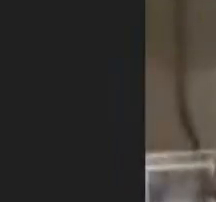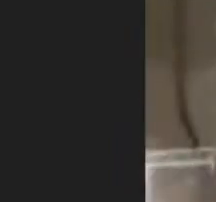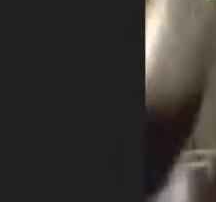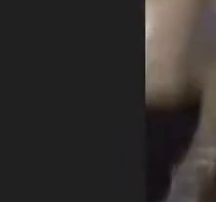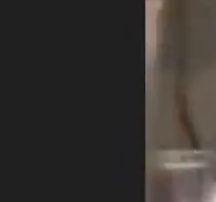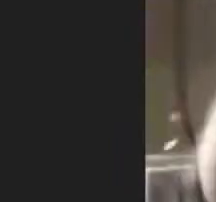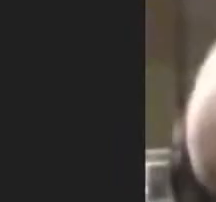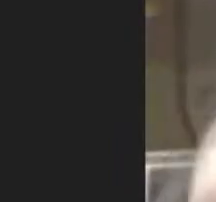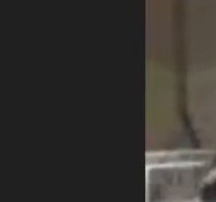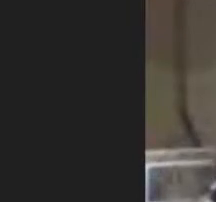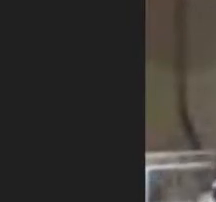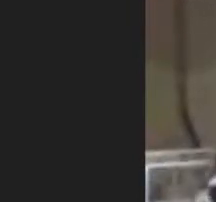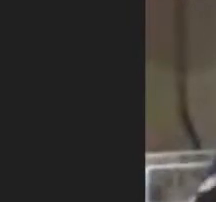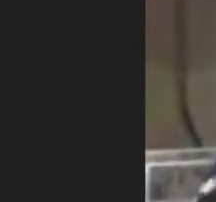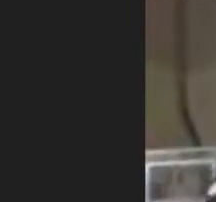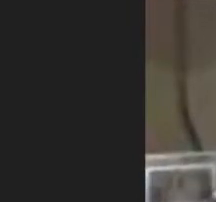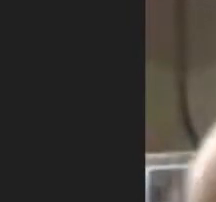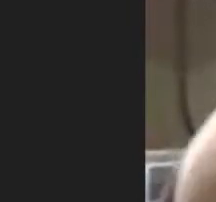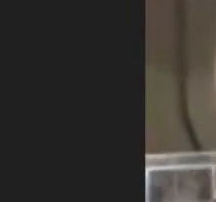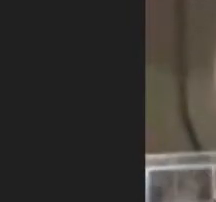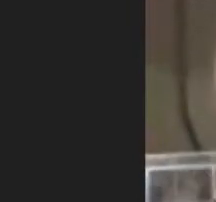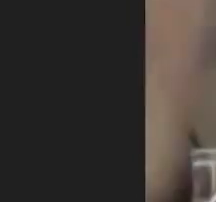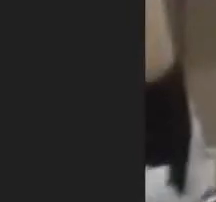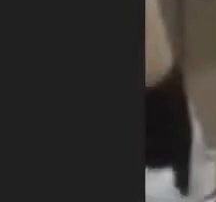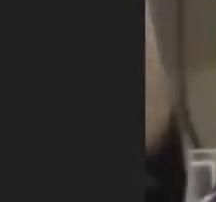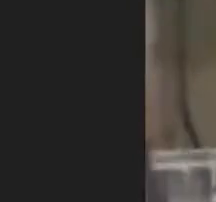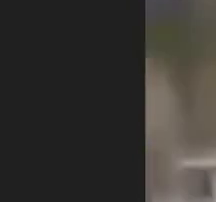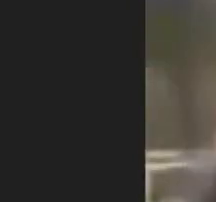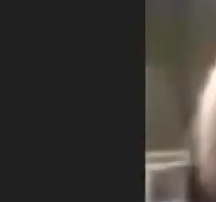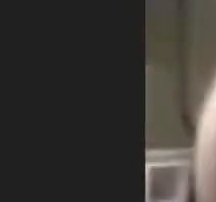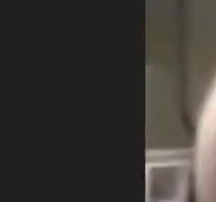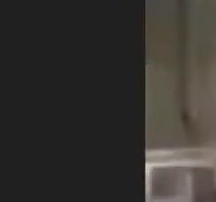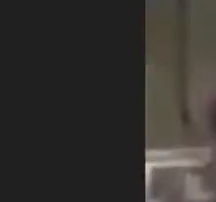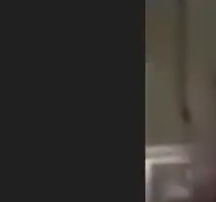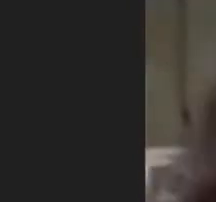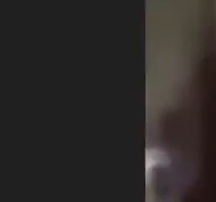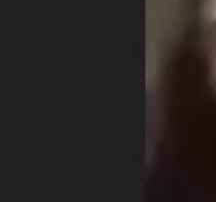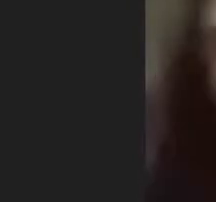Parabéns. Felicidade. Vamos comemorar, hein? Parabéns, galera.